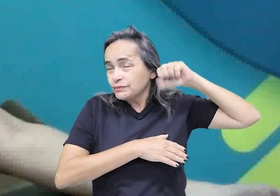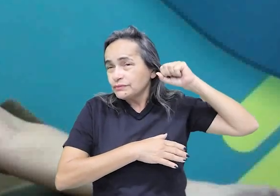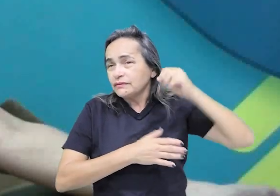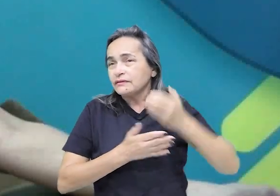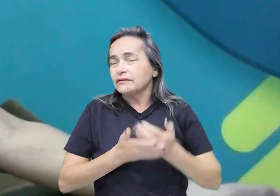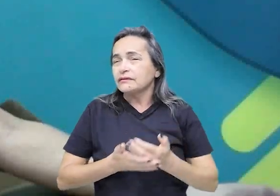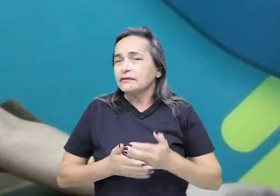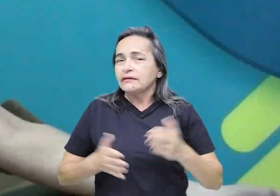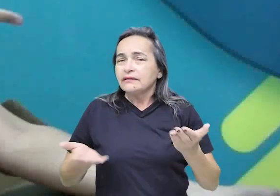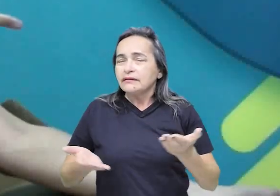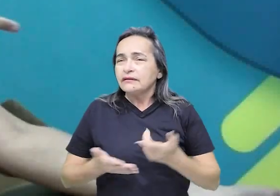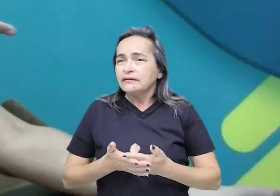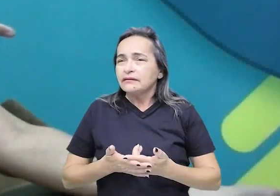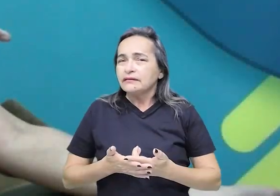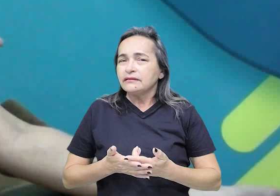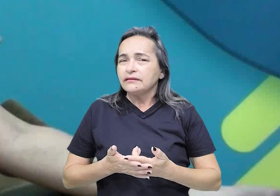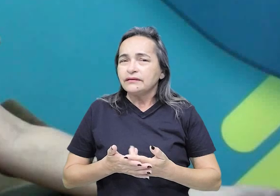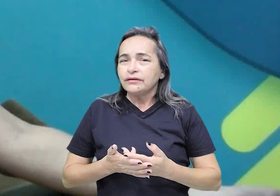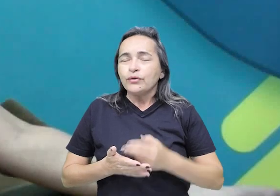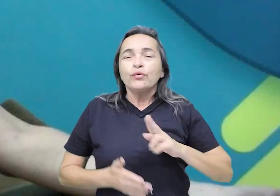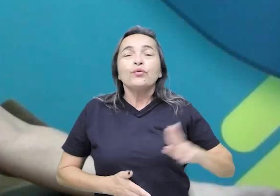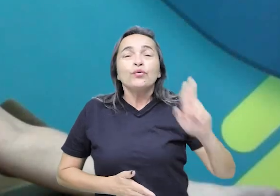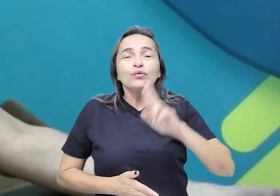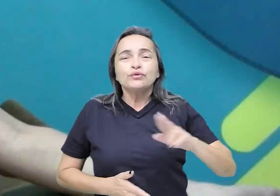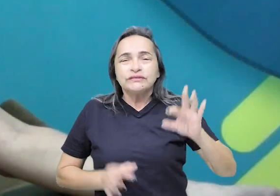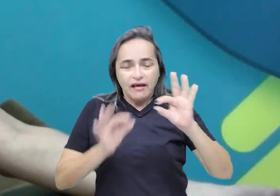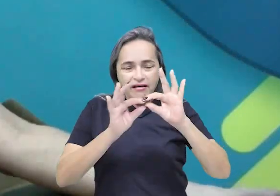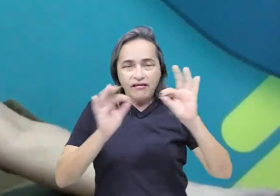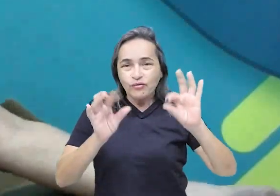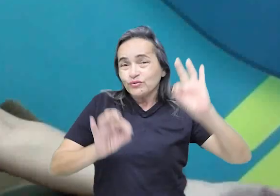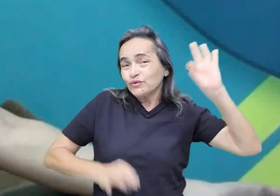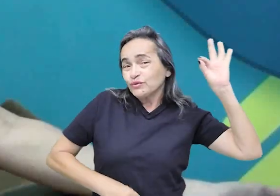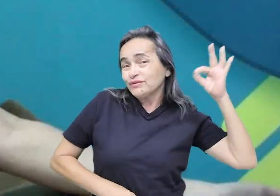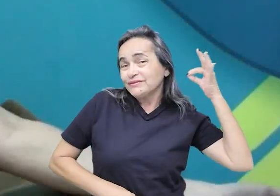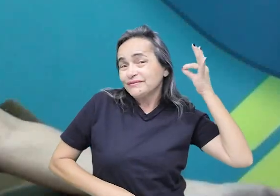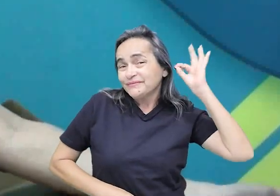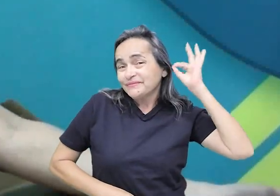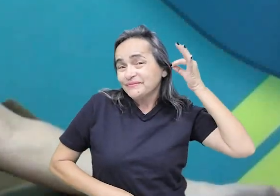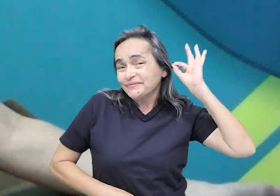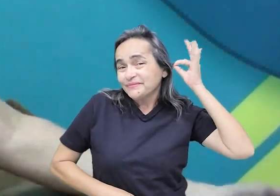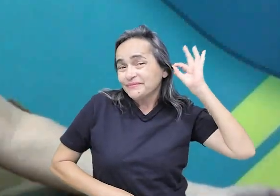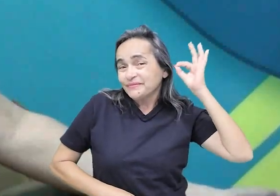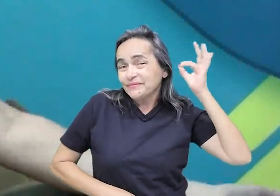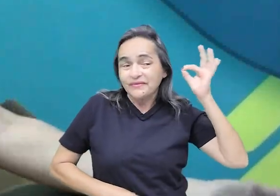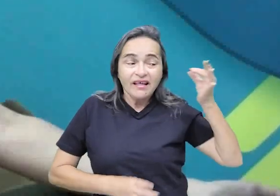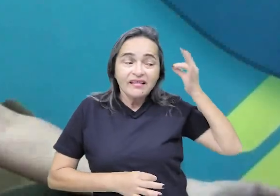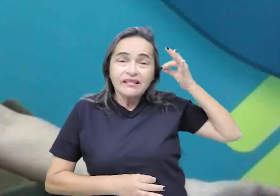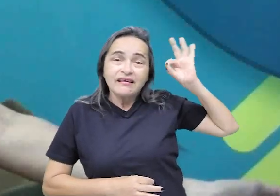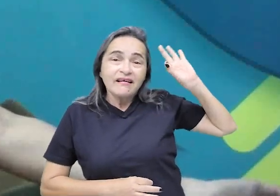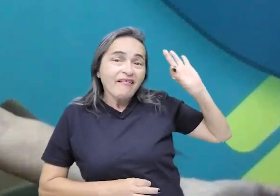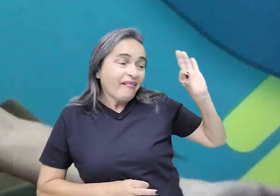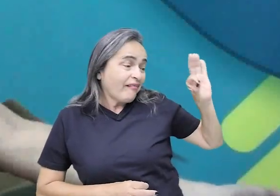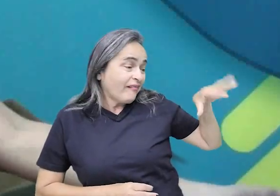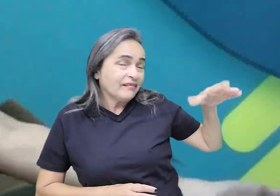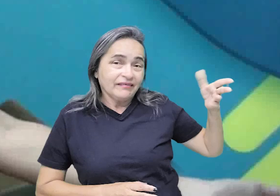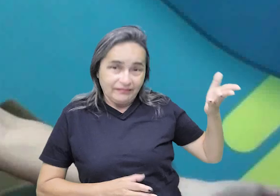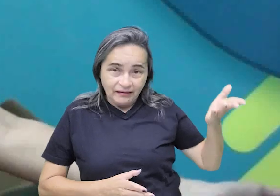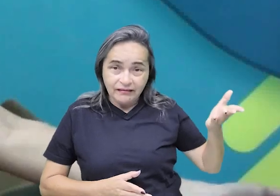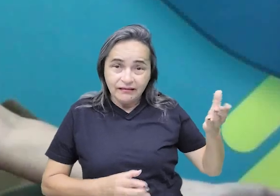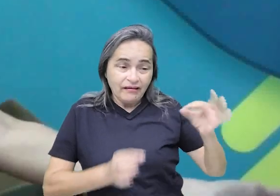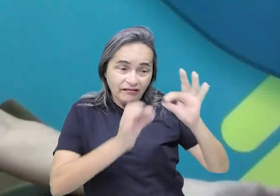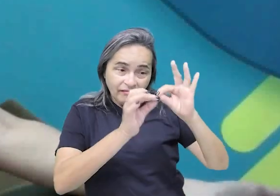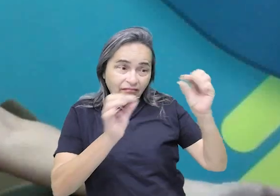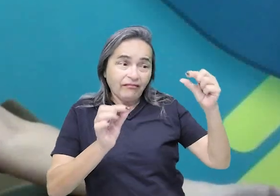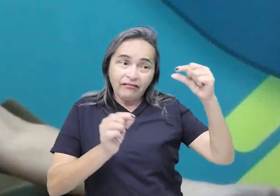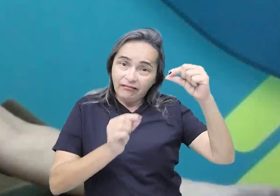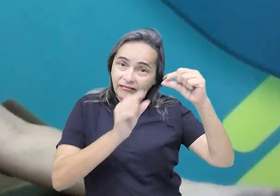gente tem mania de utilizar cotonete, né? Gente, vixe, tá suja a minha orelha, eu vou limpar ali, vou pegar o cotonete e vou